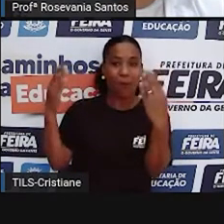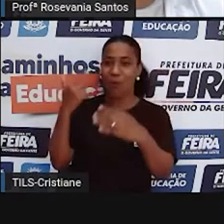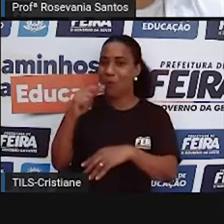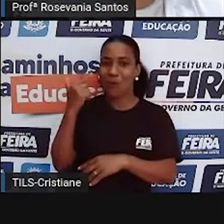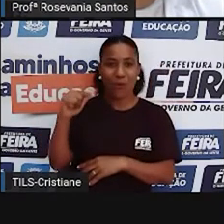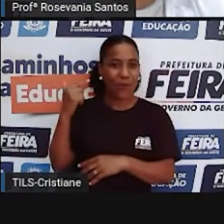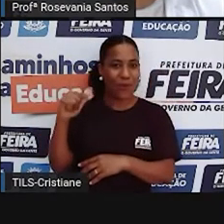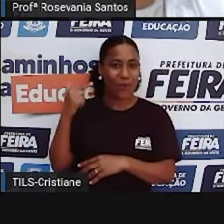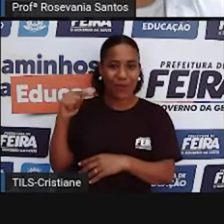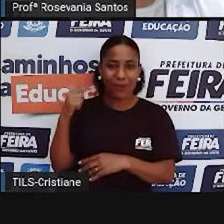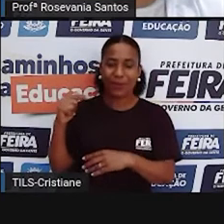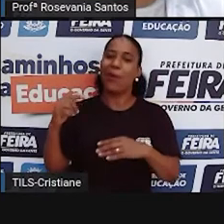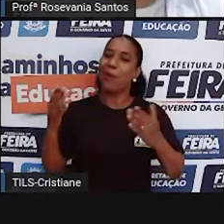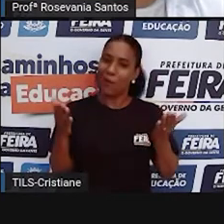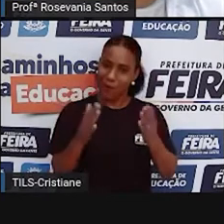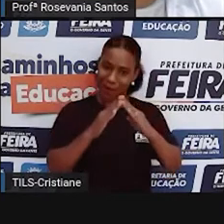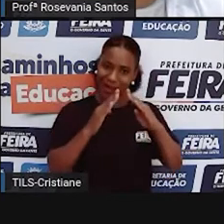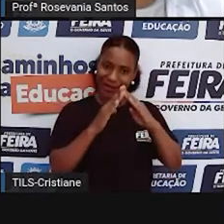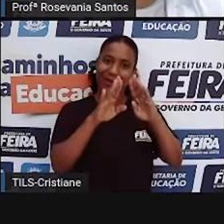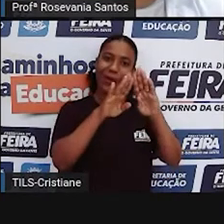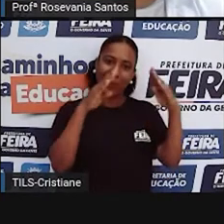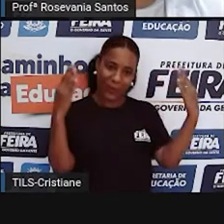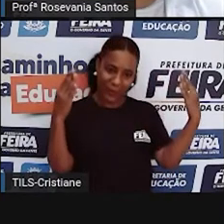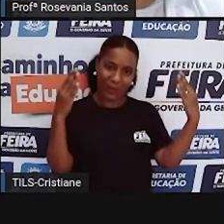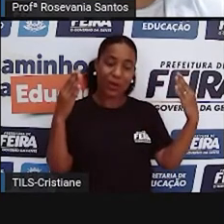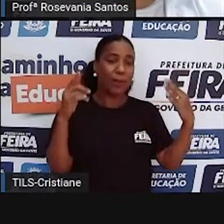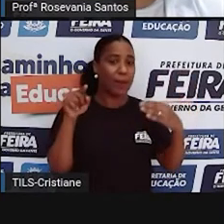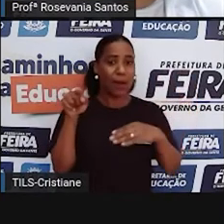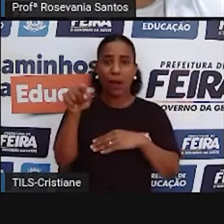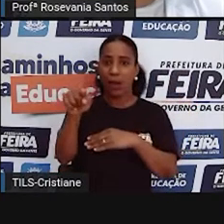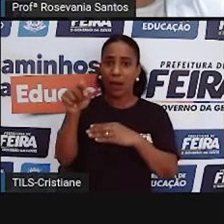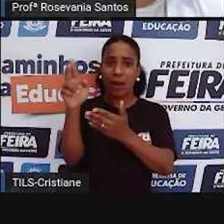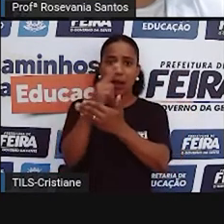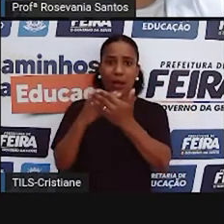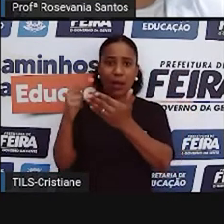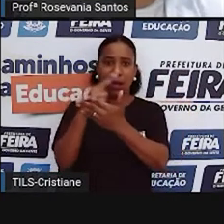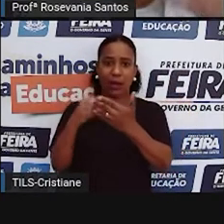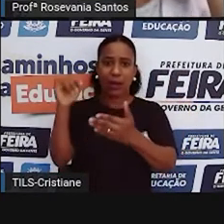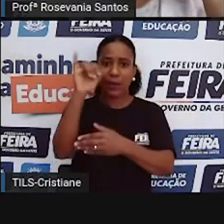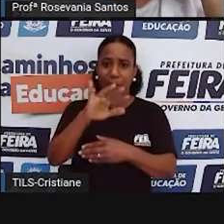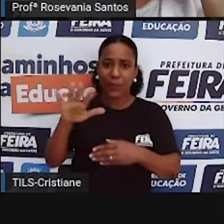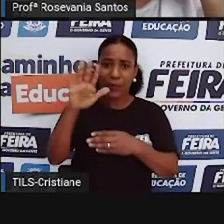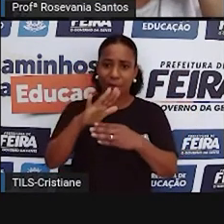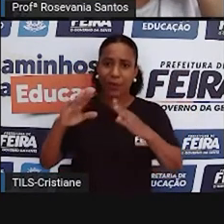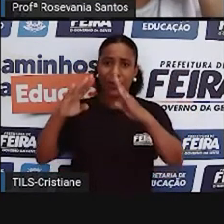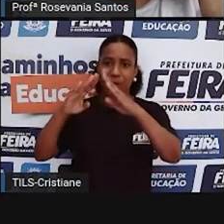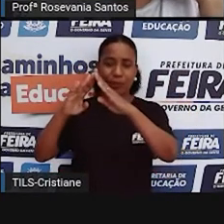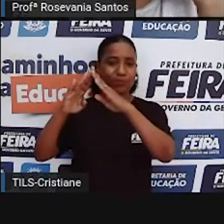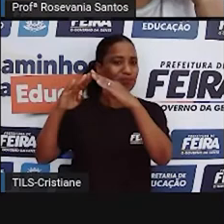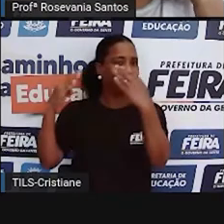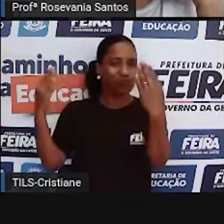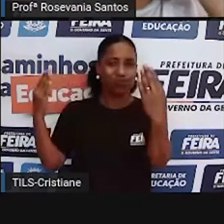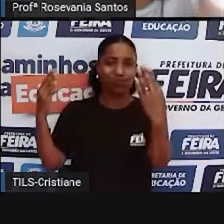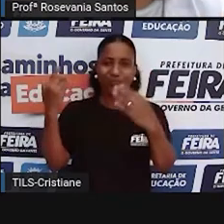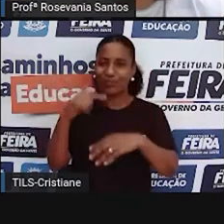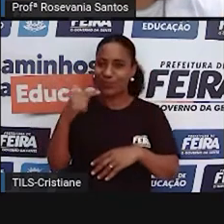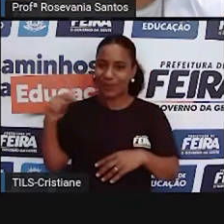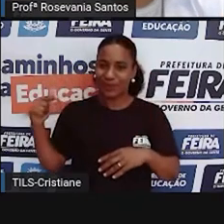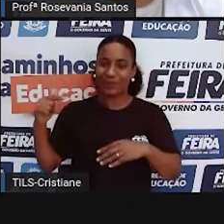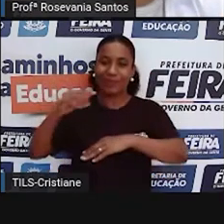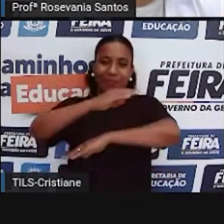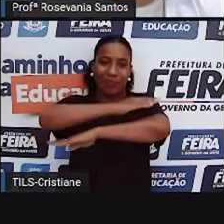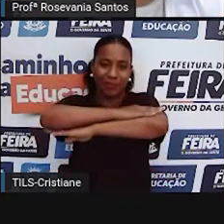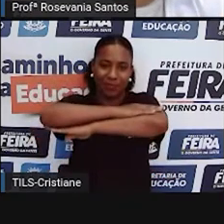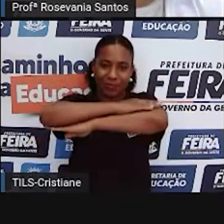não tem portas. A entrada das casas são feitas, né, pelo telhado, pelo teto ou por essas janelas